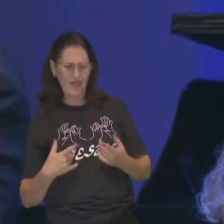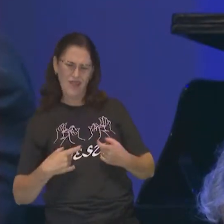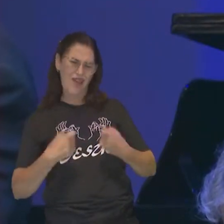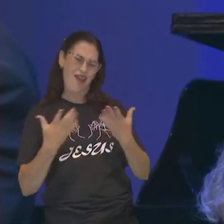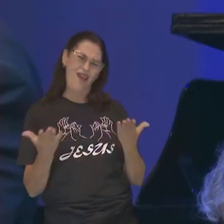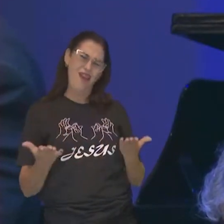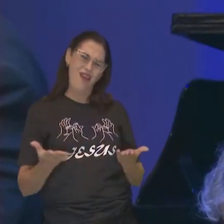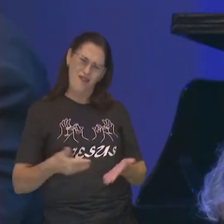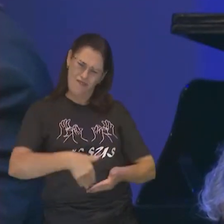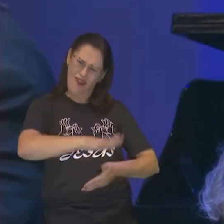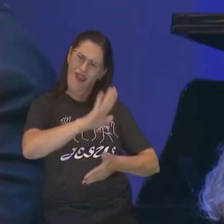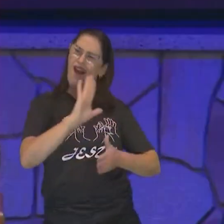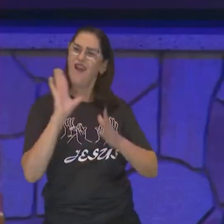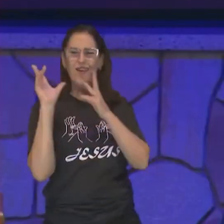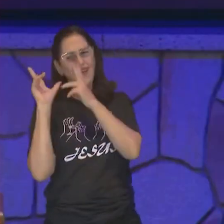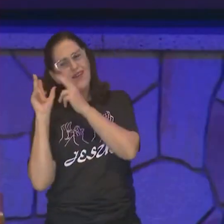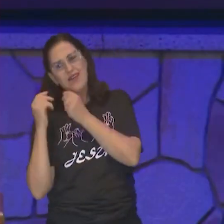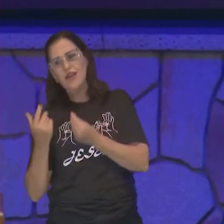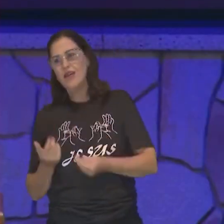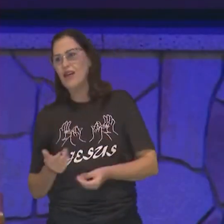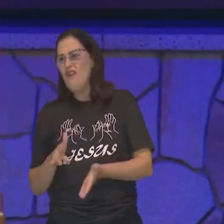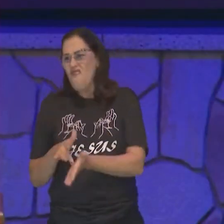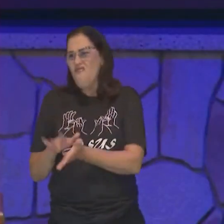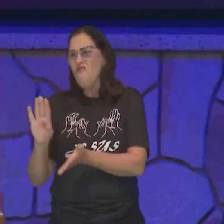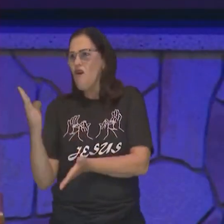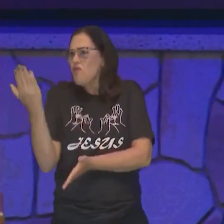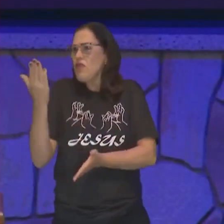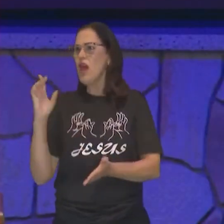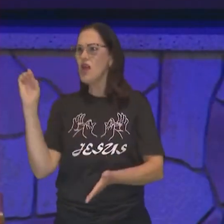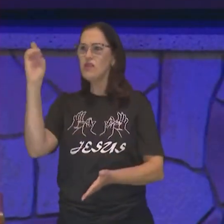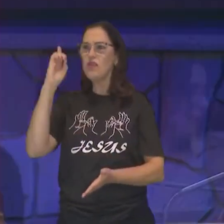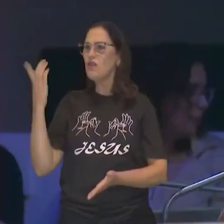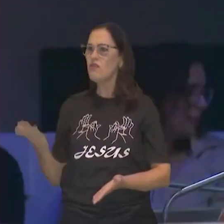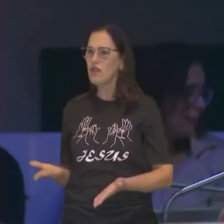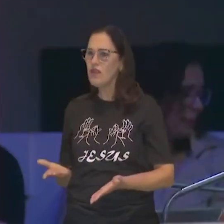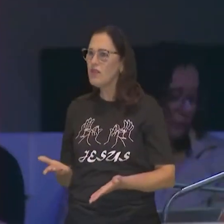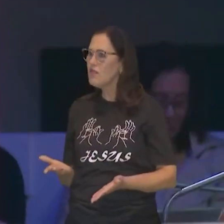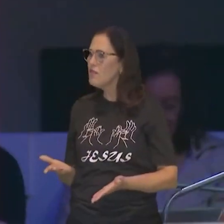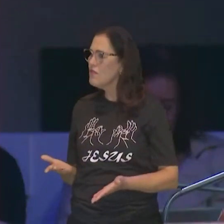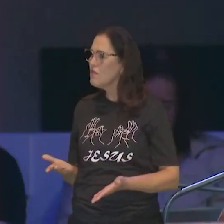meu filho. Quanta falsidade, queridos.